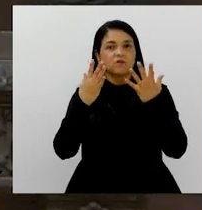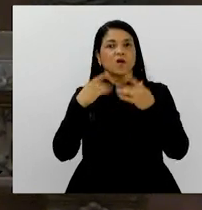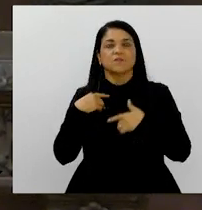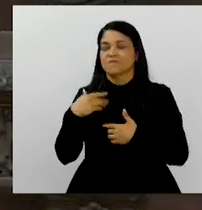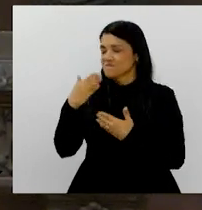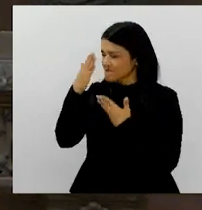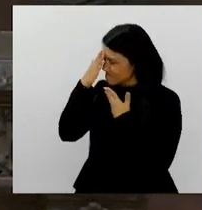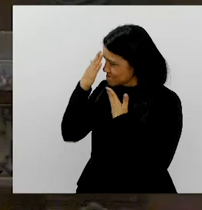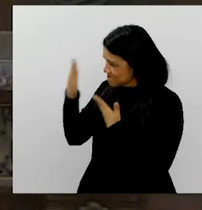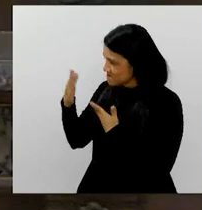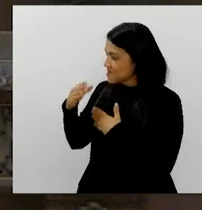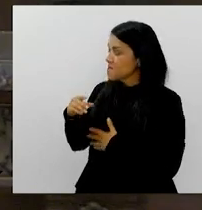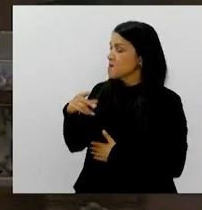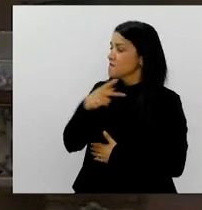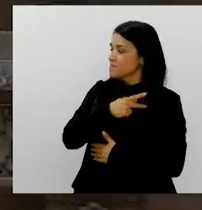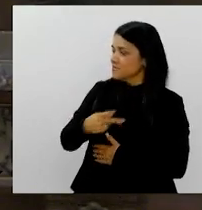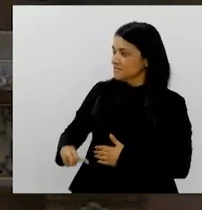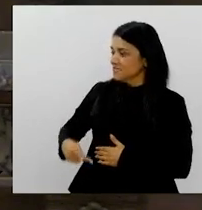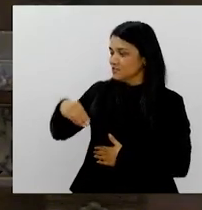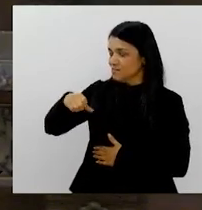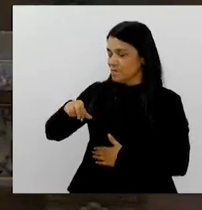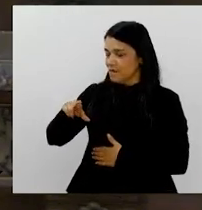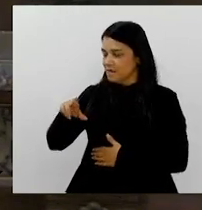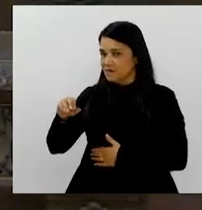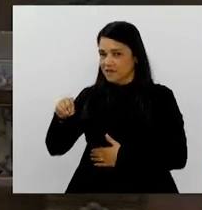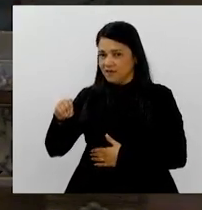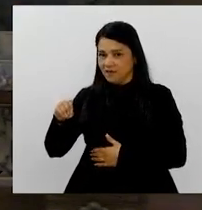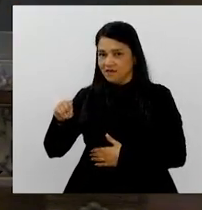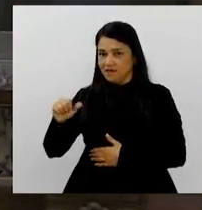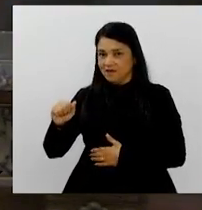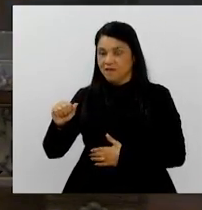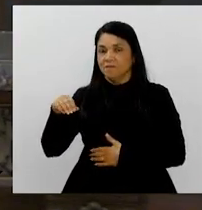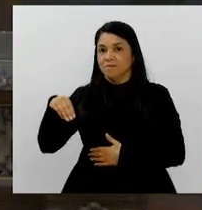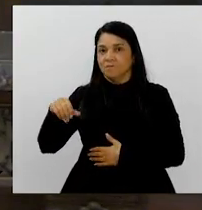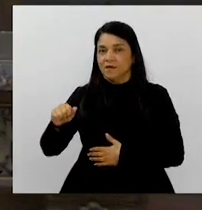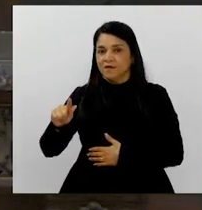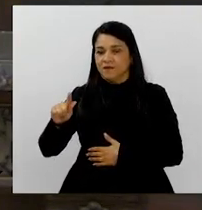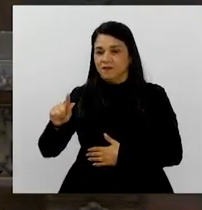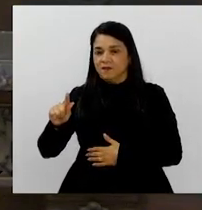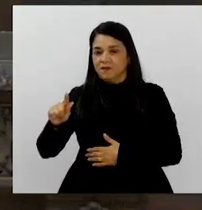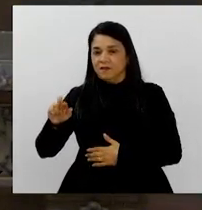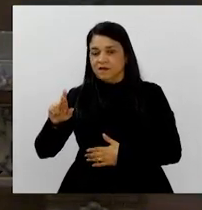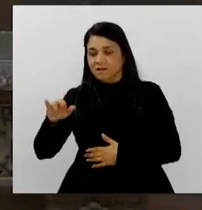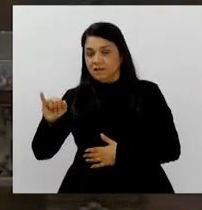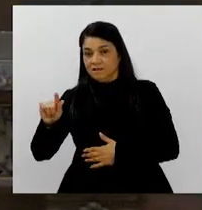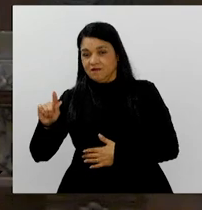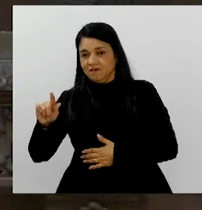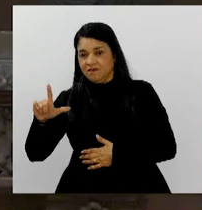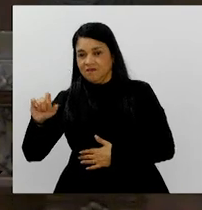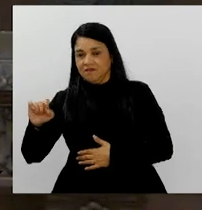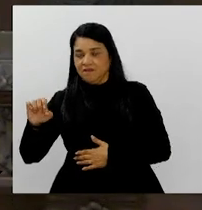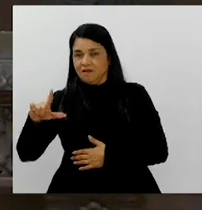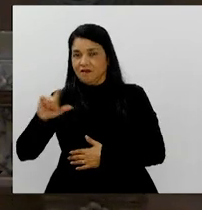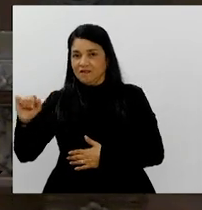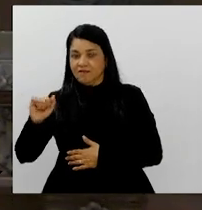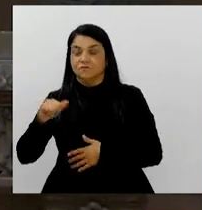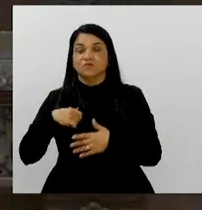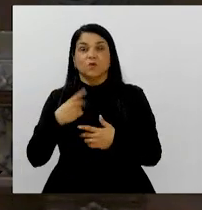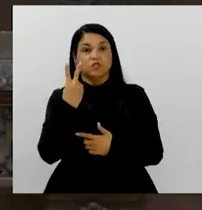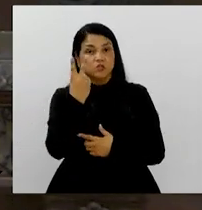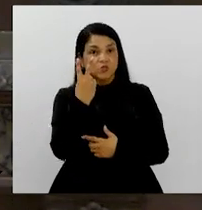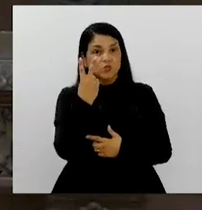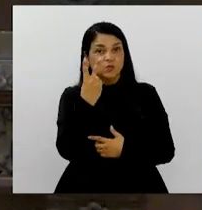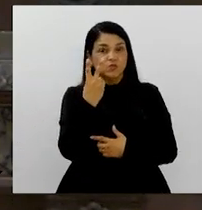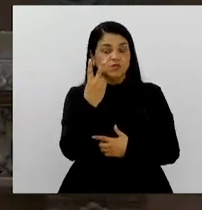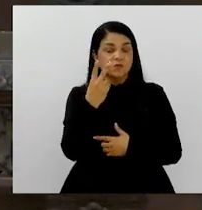minha querida Marighella, são as duas maiores edições, eu estou dizendo isso porque está nos anais, que já teve